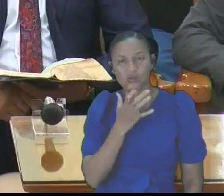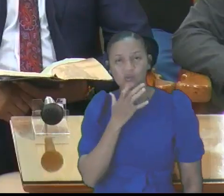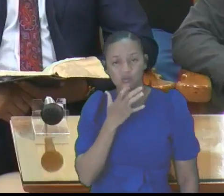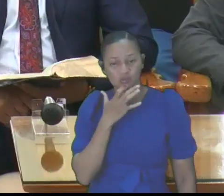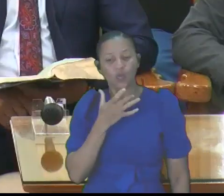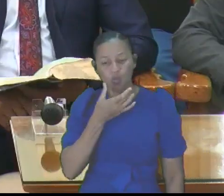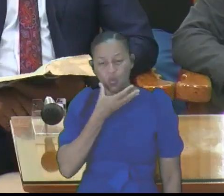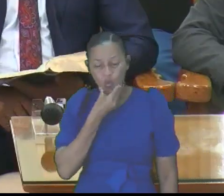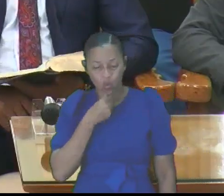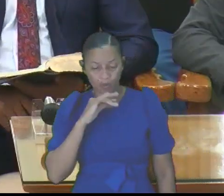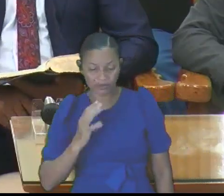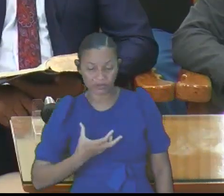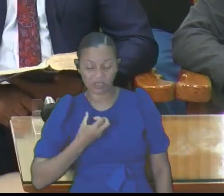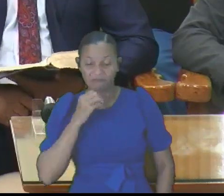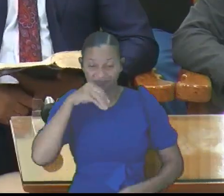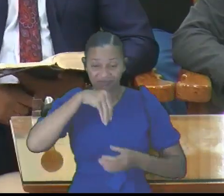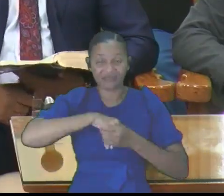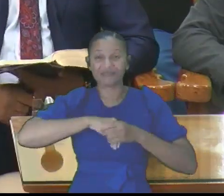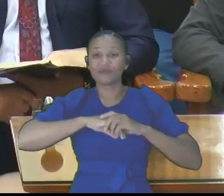foi salvo num baile.